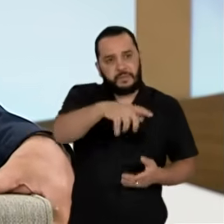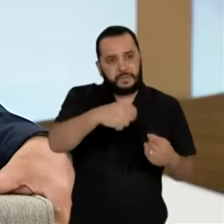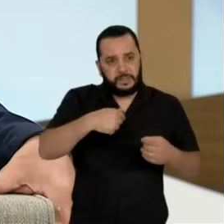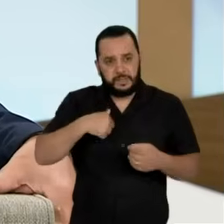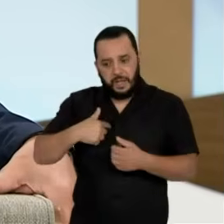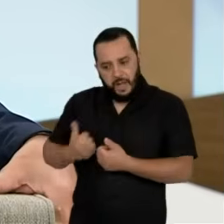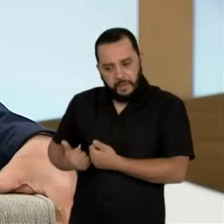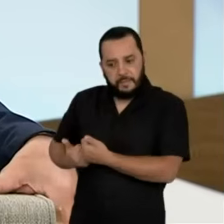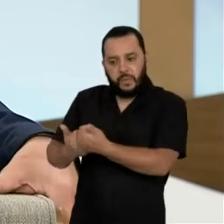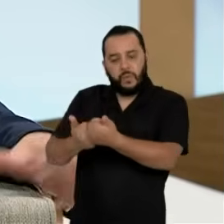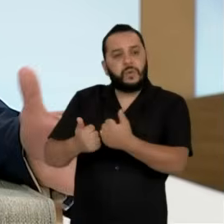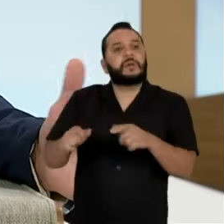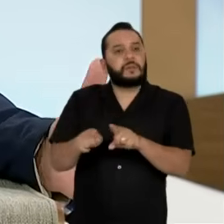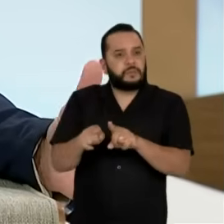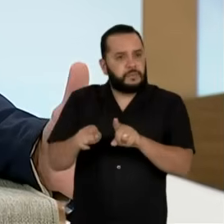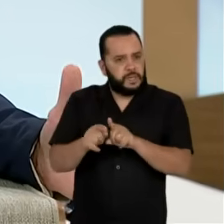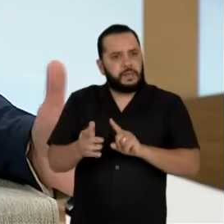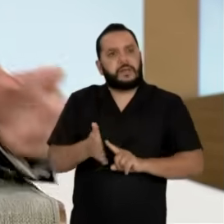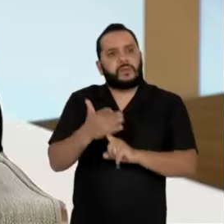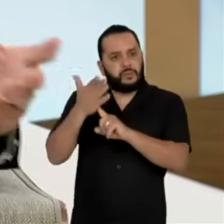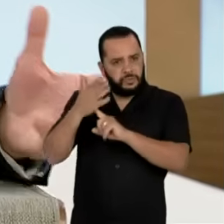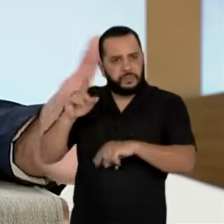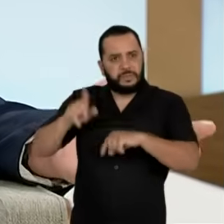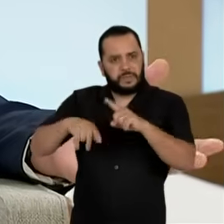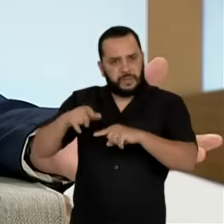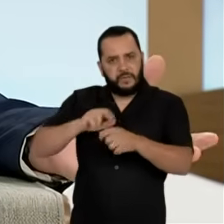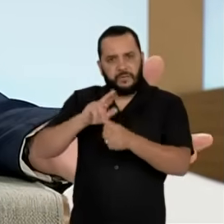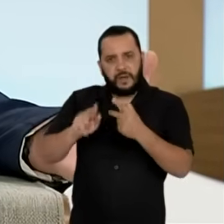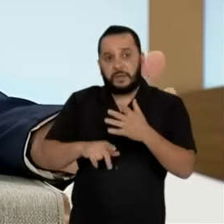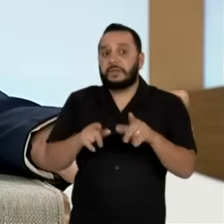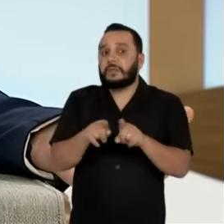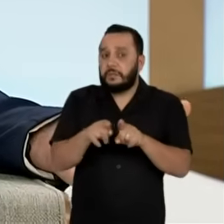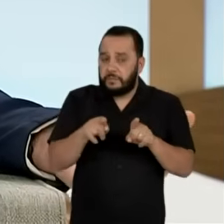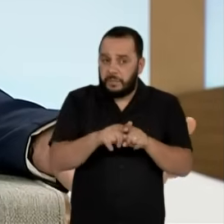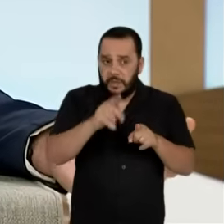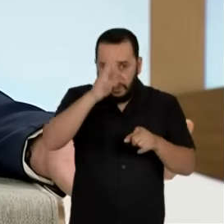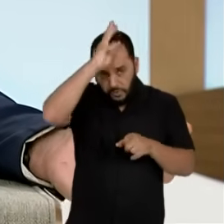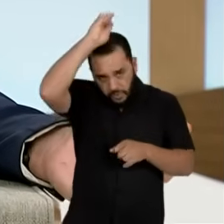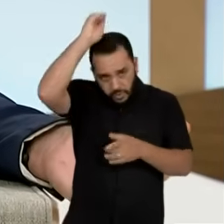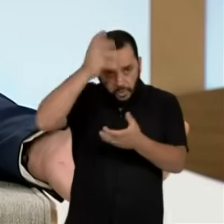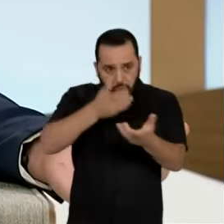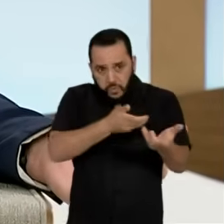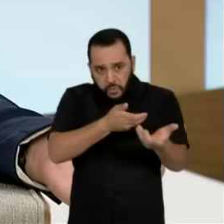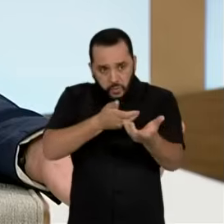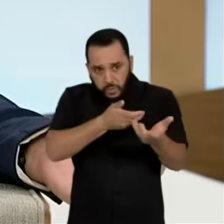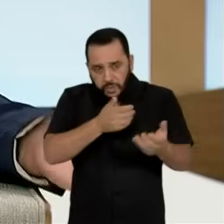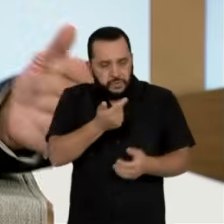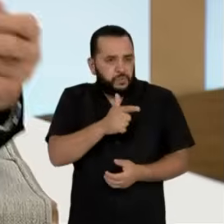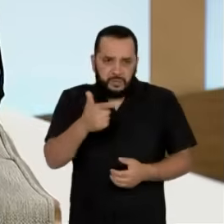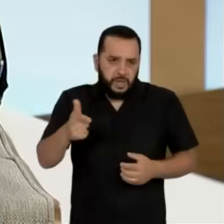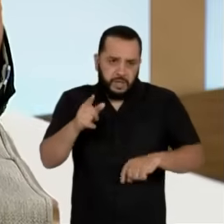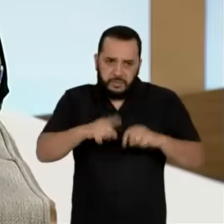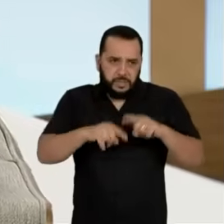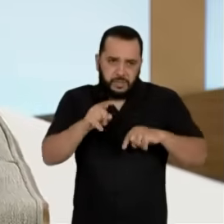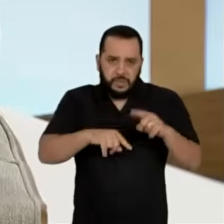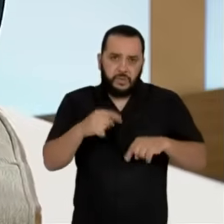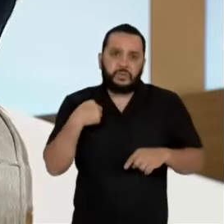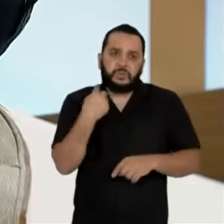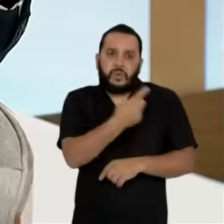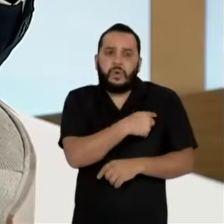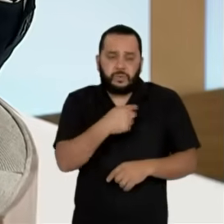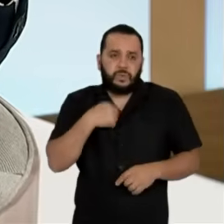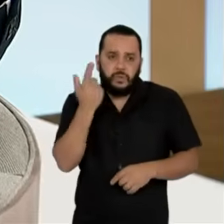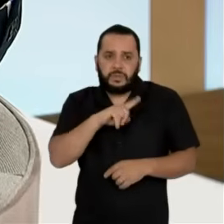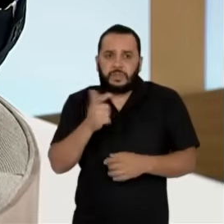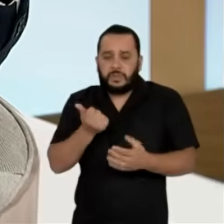muito mais equipamento. E não é só eles, não. Os próprios bombeiros, por exemplo, eles não têm equipamentos. A gente conseguiu alguns recursos para comprar equipamentos, inclusive alguns